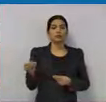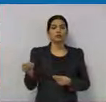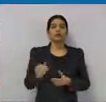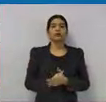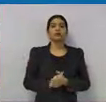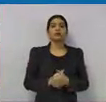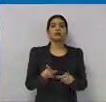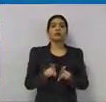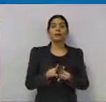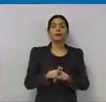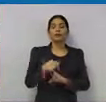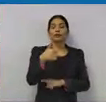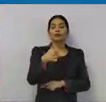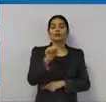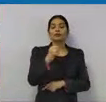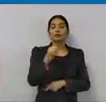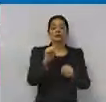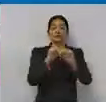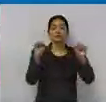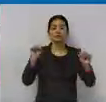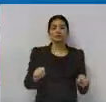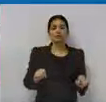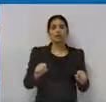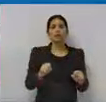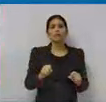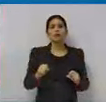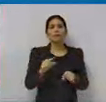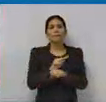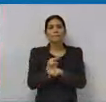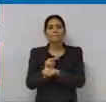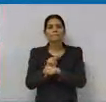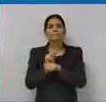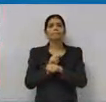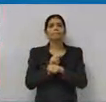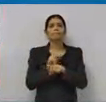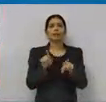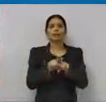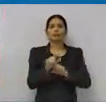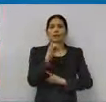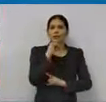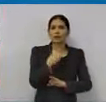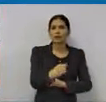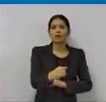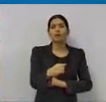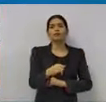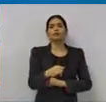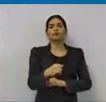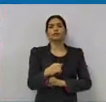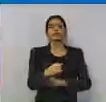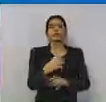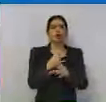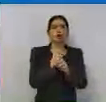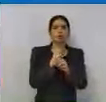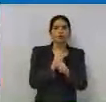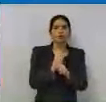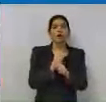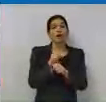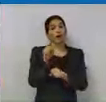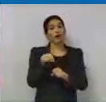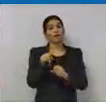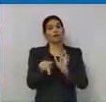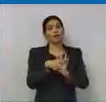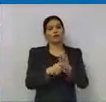de 18 sistemas de macromedição, instalações elétricas e telemetrics, que é a automação dos nossos